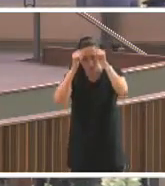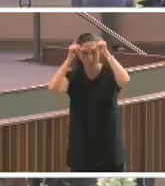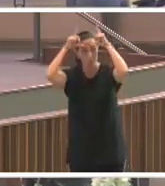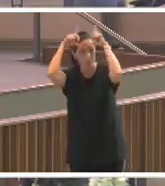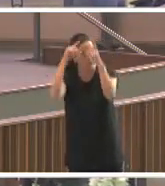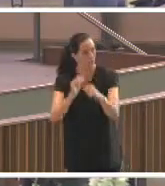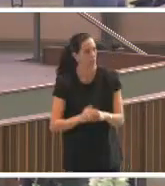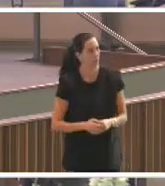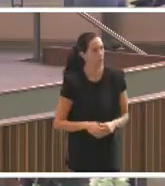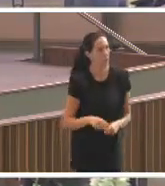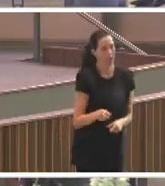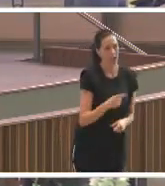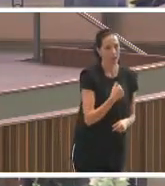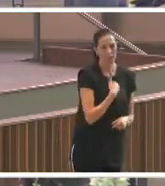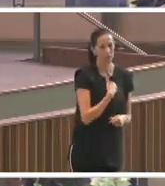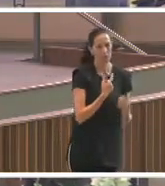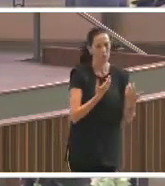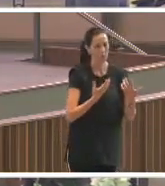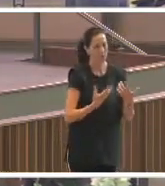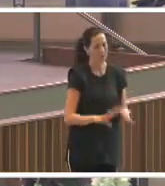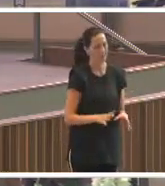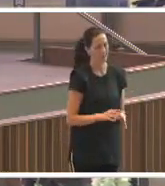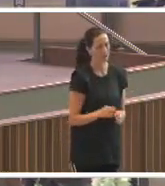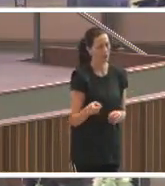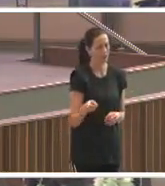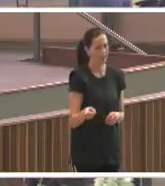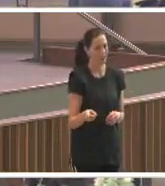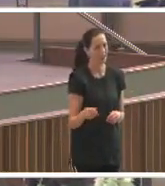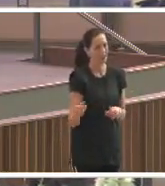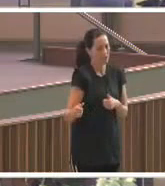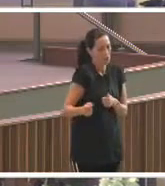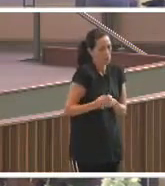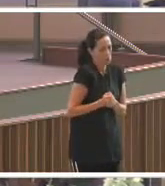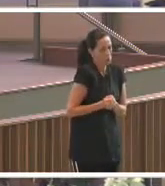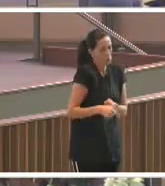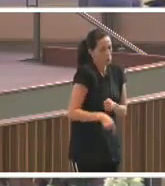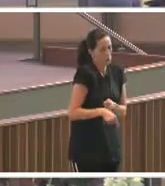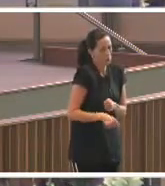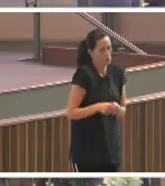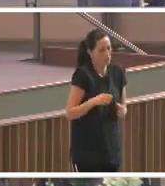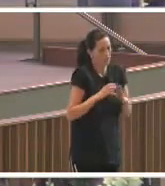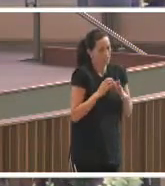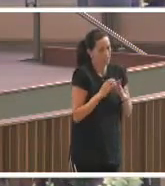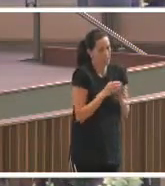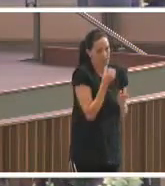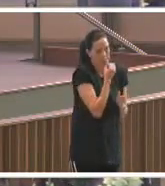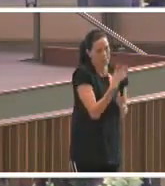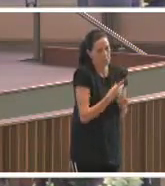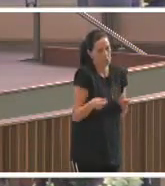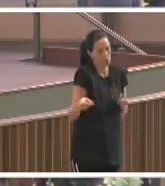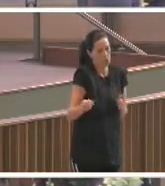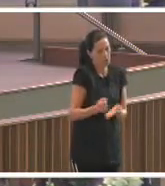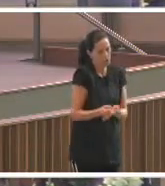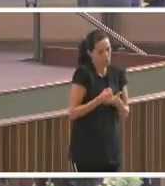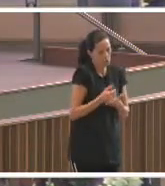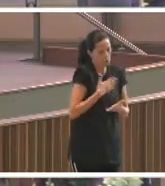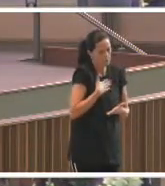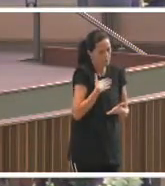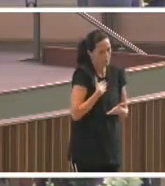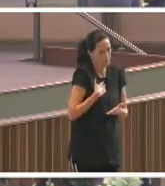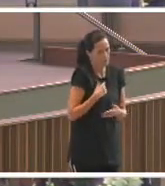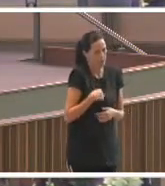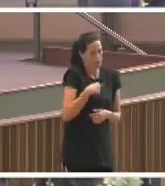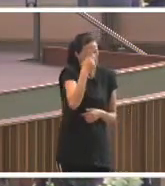crescer, a se desenvolver, a conhecer os seus dons, porque o papel da